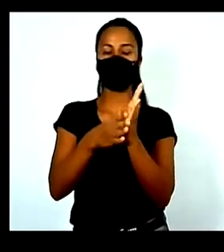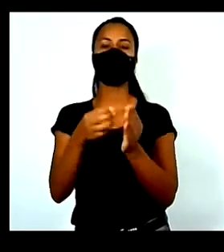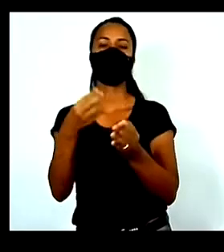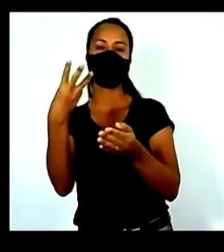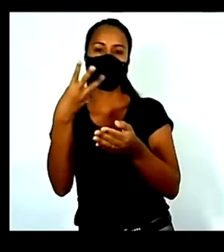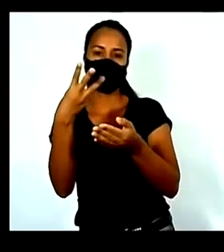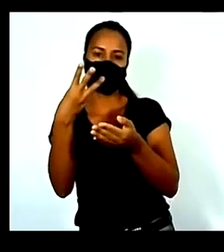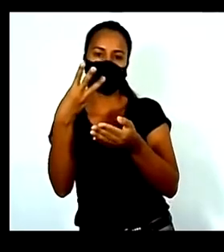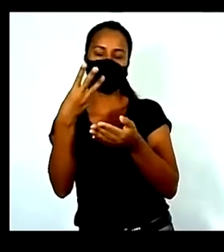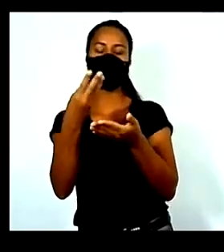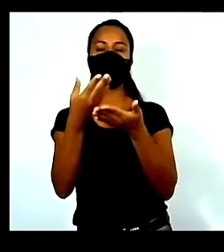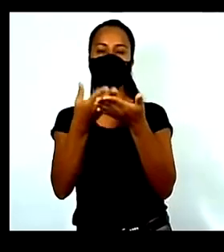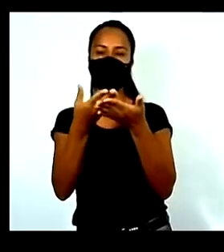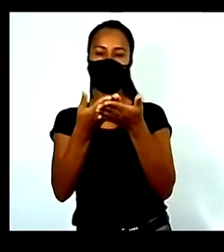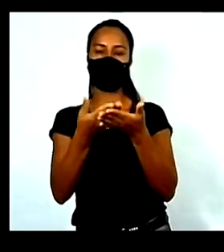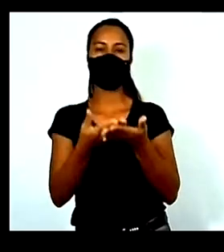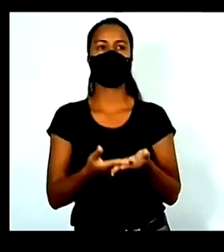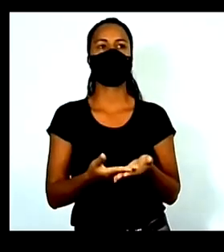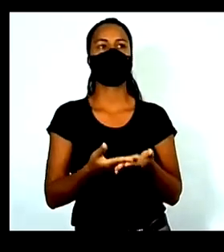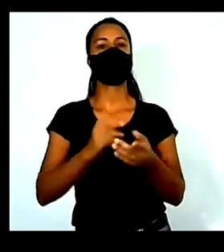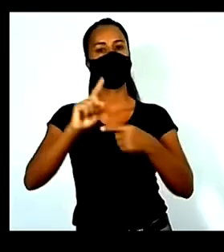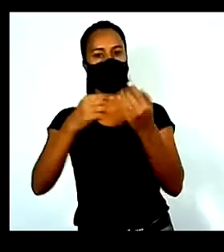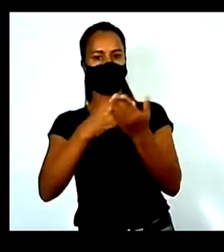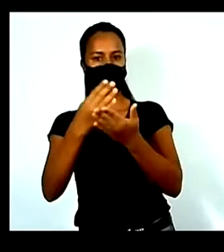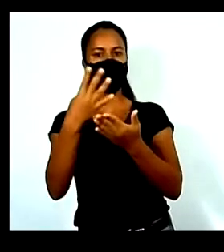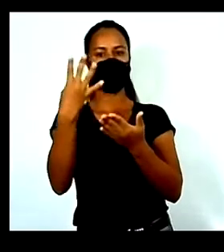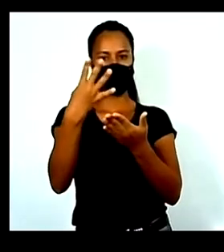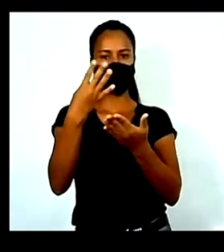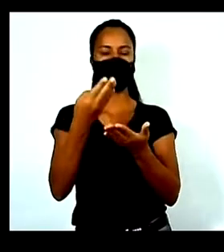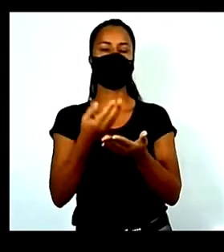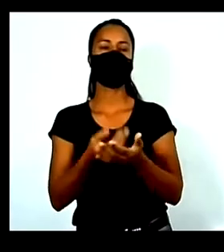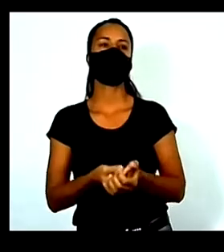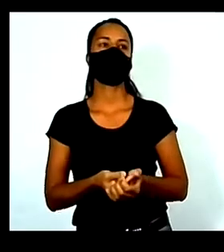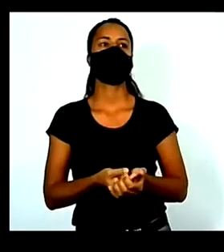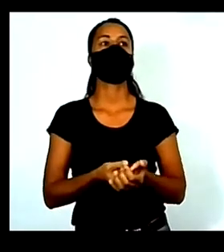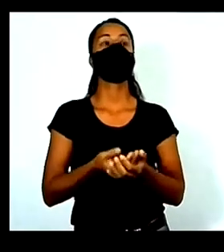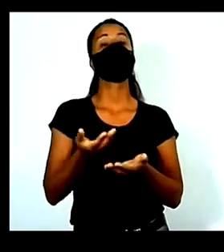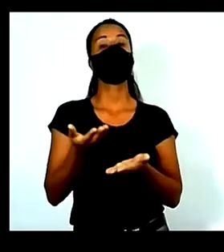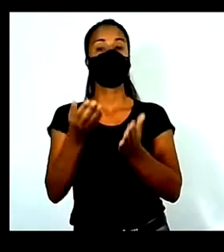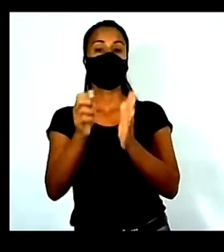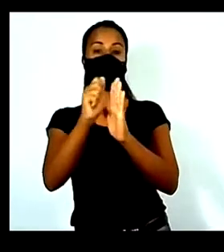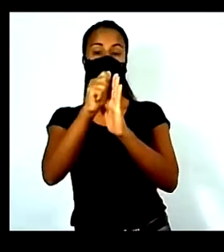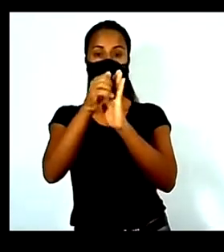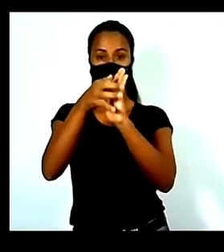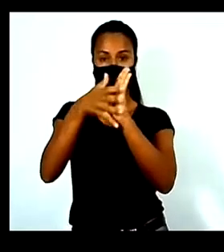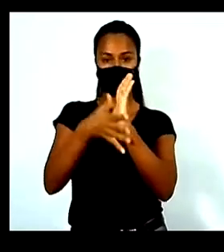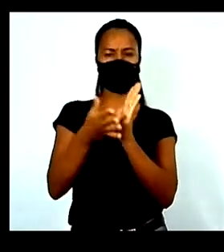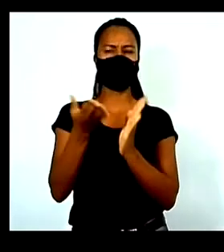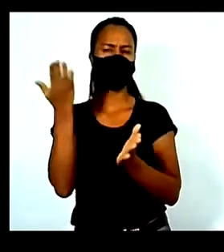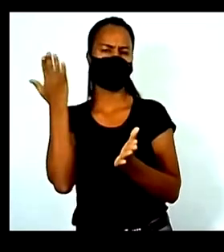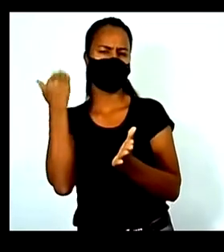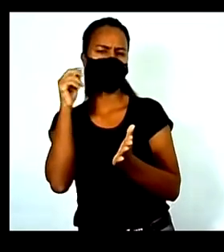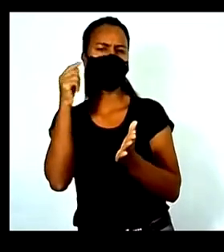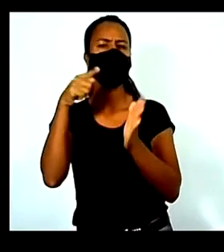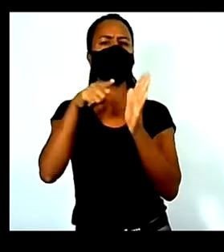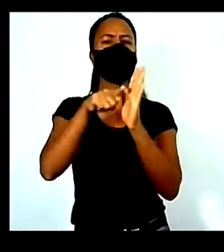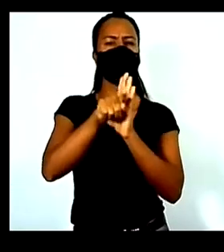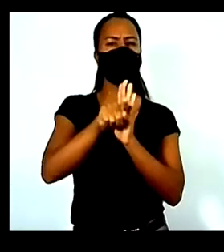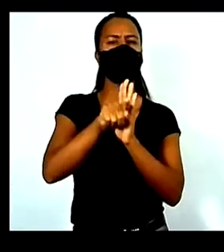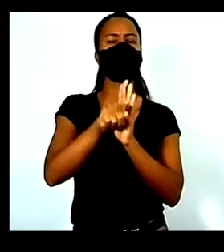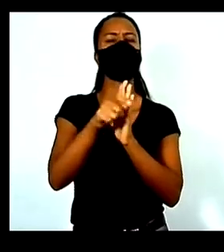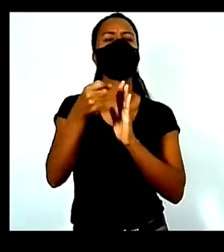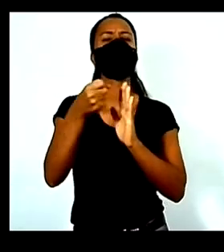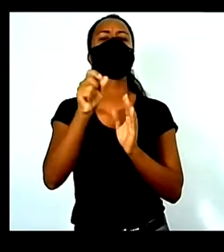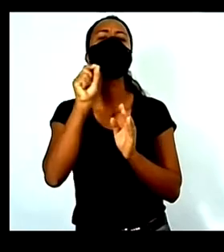4. Então, na atividade anterior, vocês tinham aí uma questão perguntando o que é uma célula e quantas